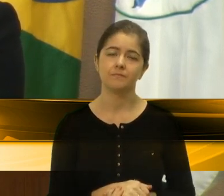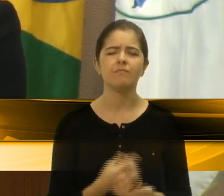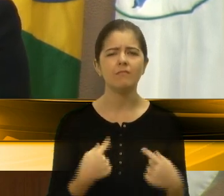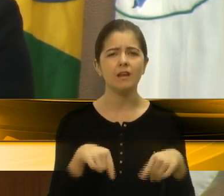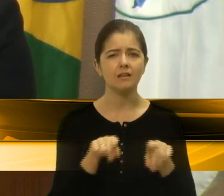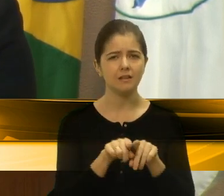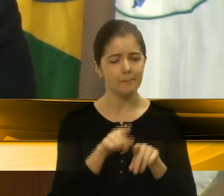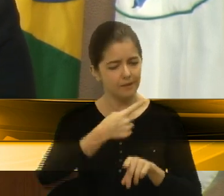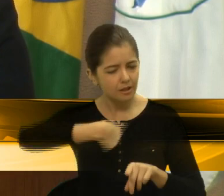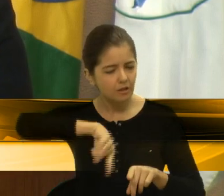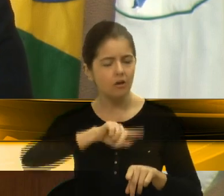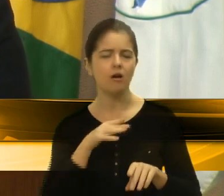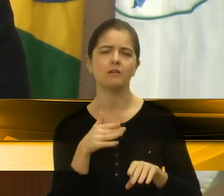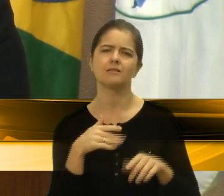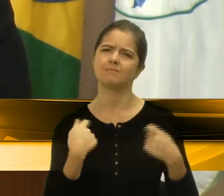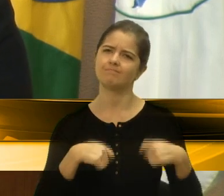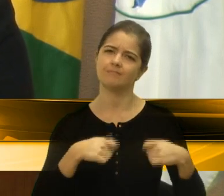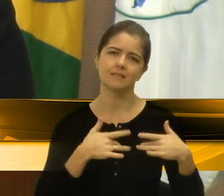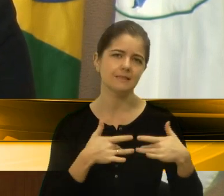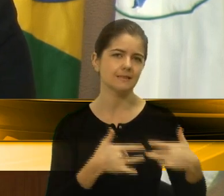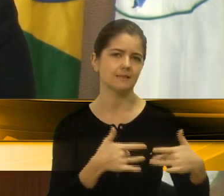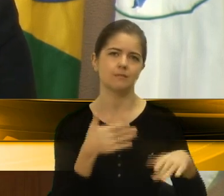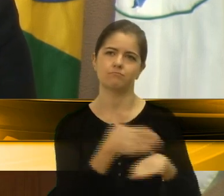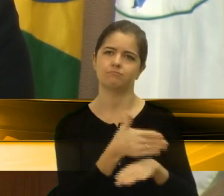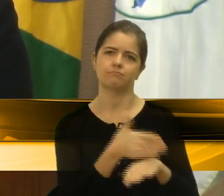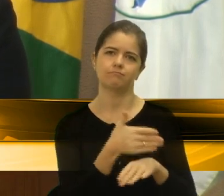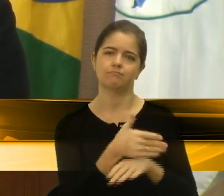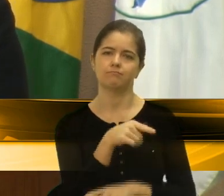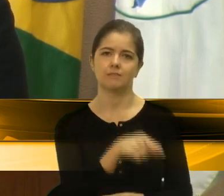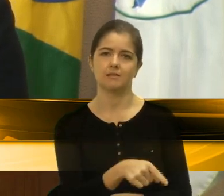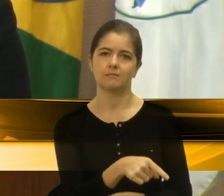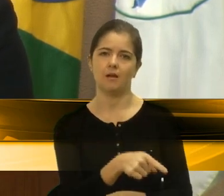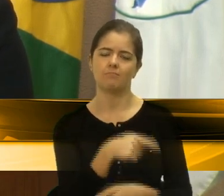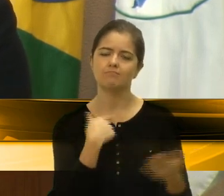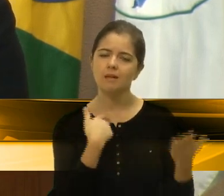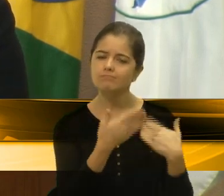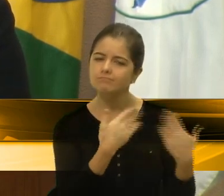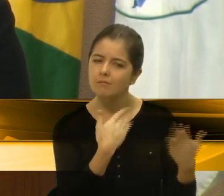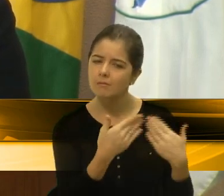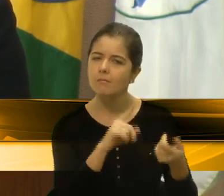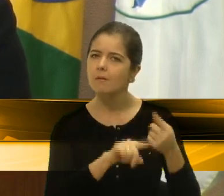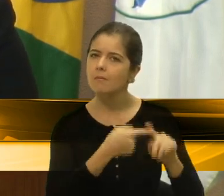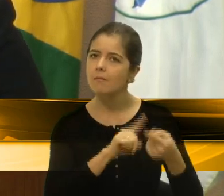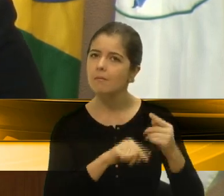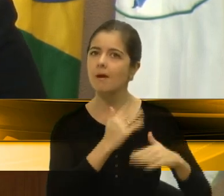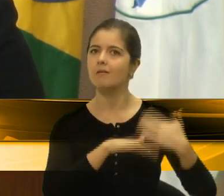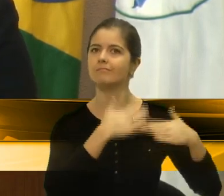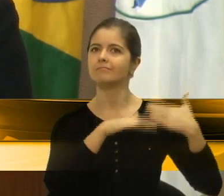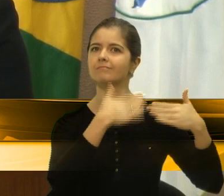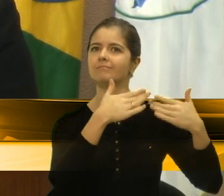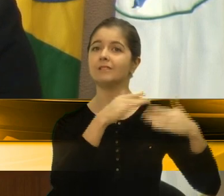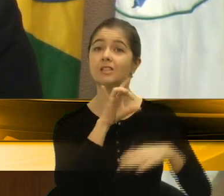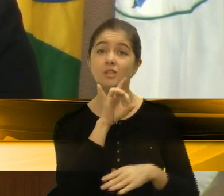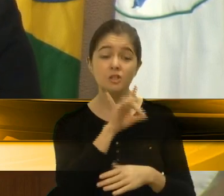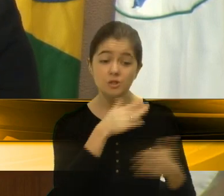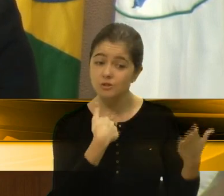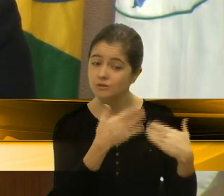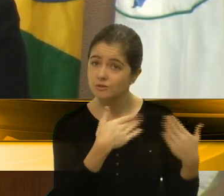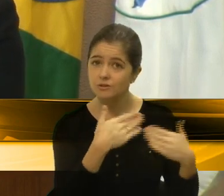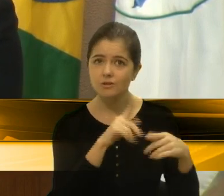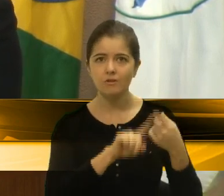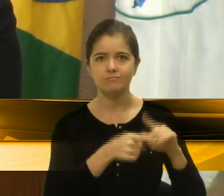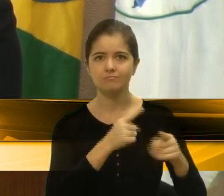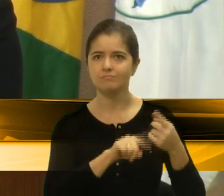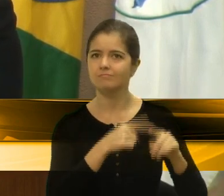tem que se envolver, né, com esse tipo de trabalho para poder dialogar, para poder crescer, porque é só o diálogo que faz com que esses